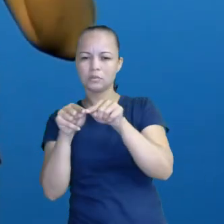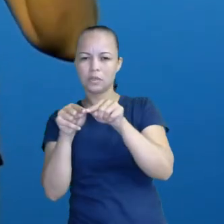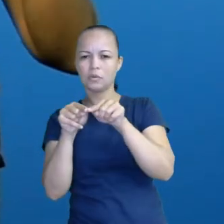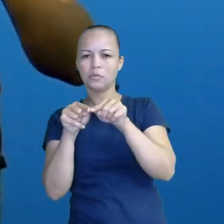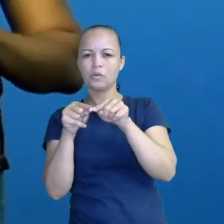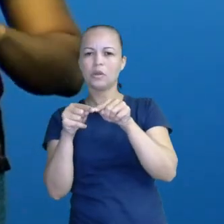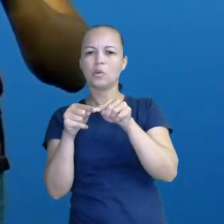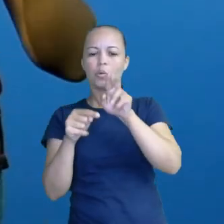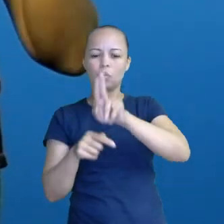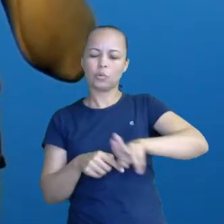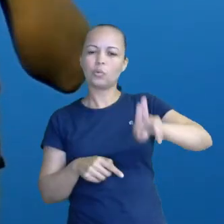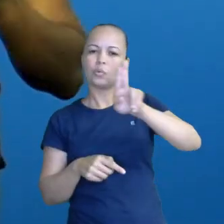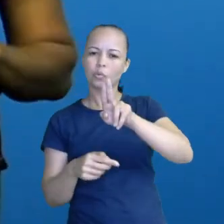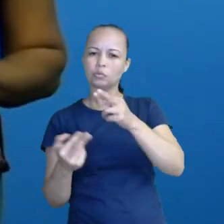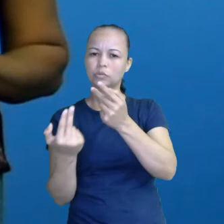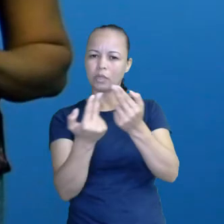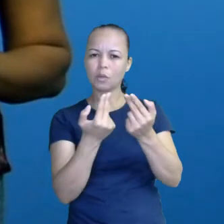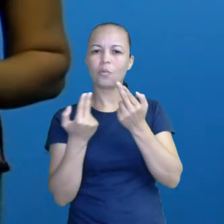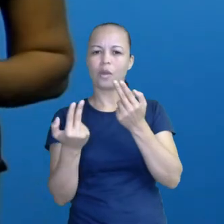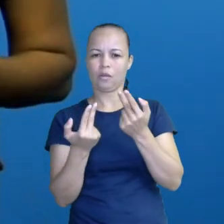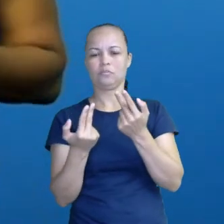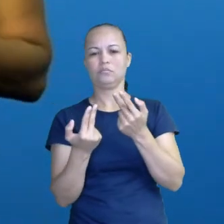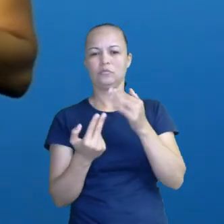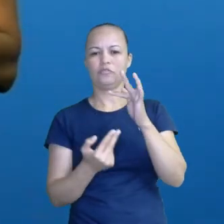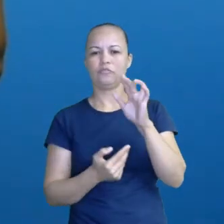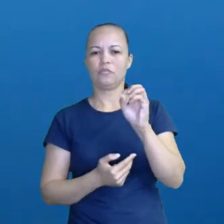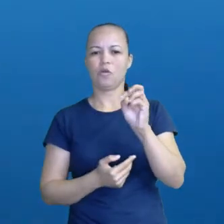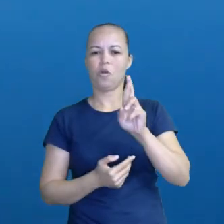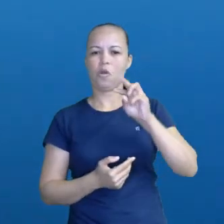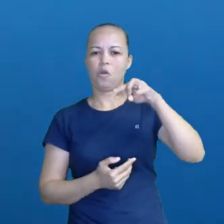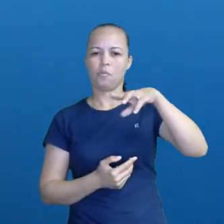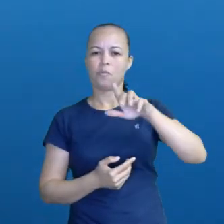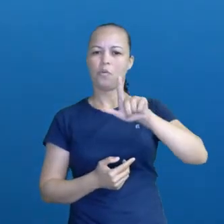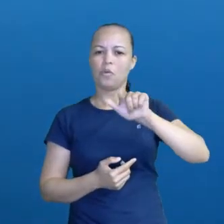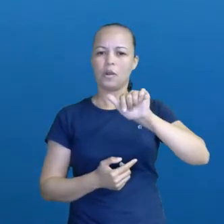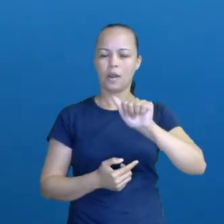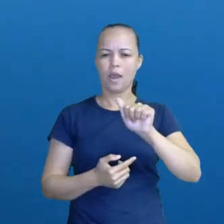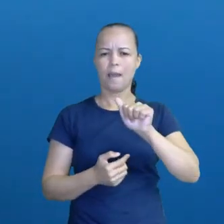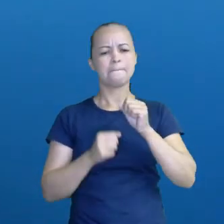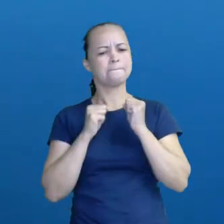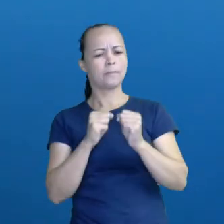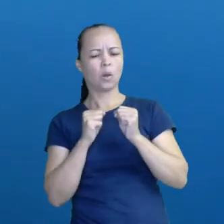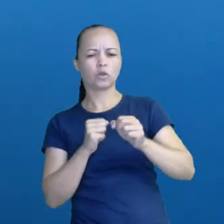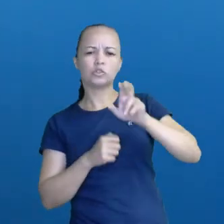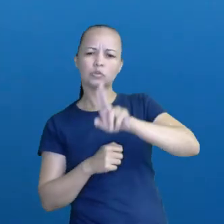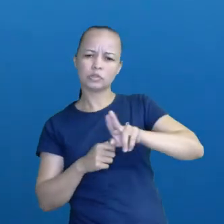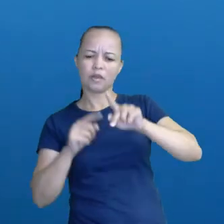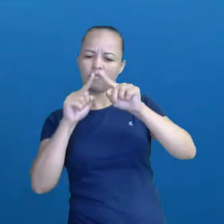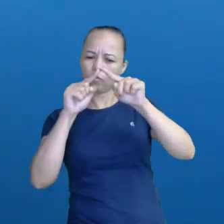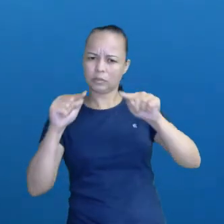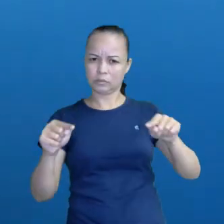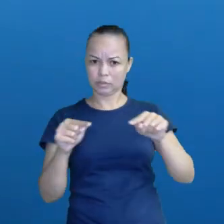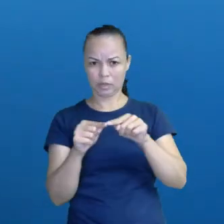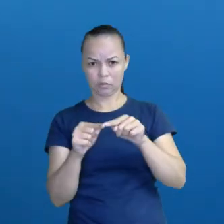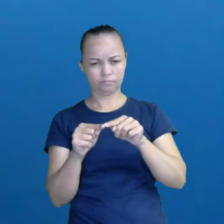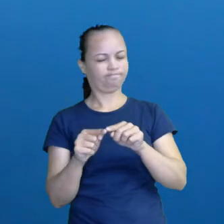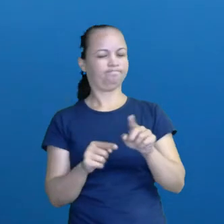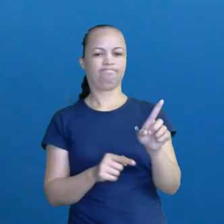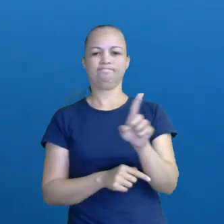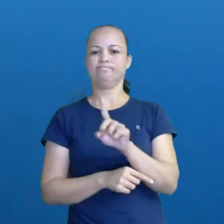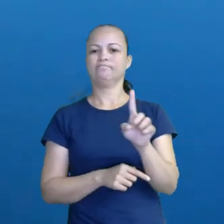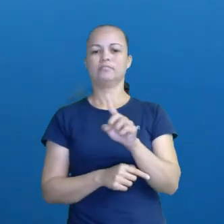gente usa a mesma forma mas eu posso usar a fórmula do Triângulo não